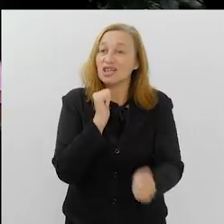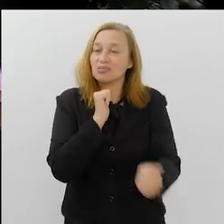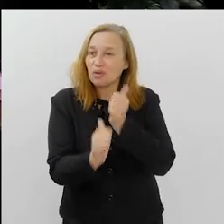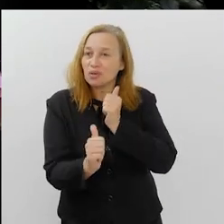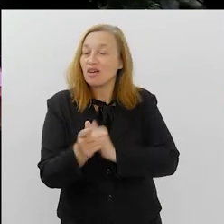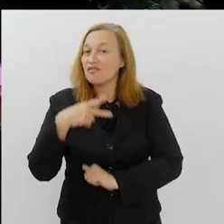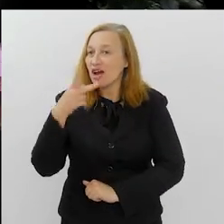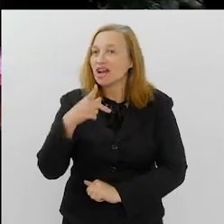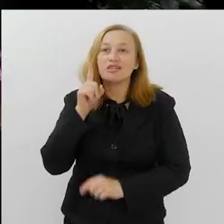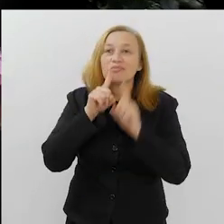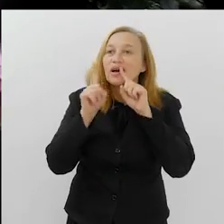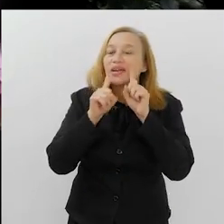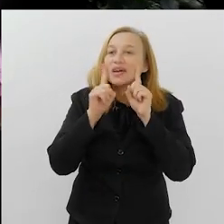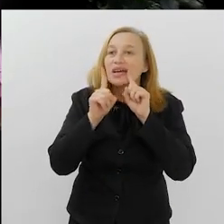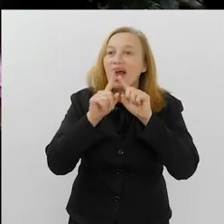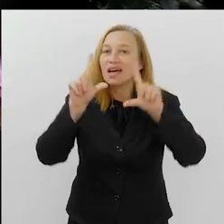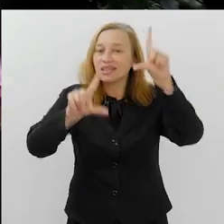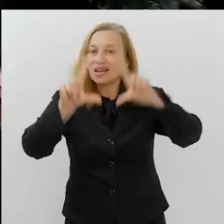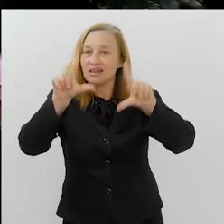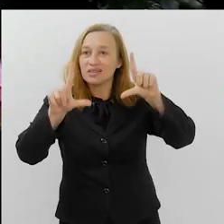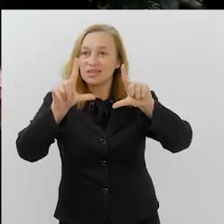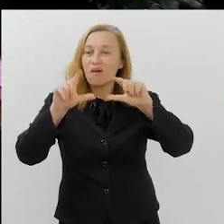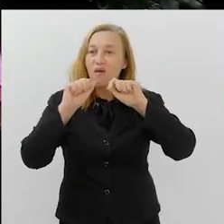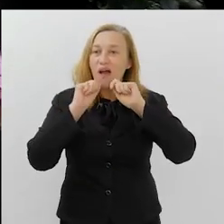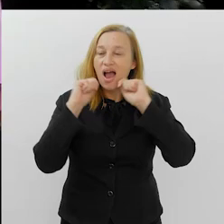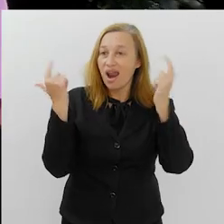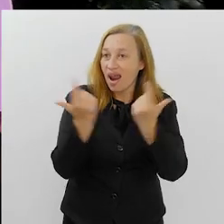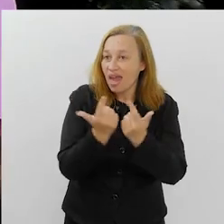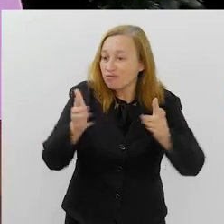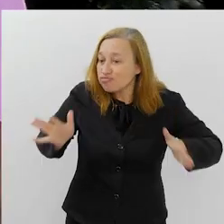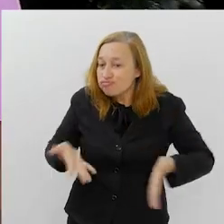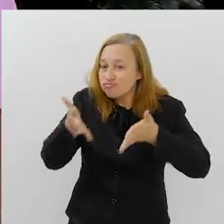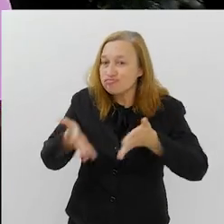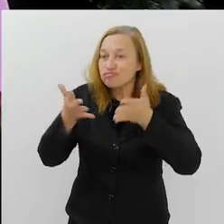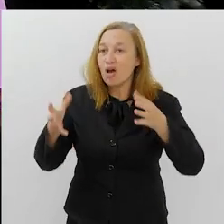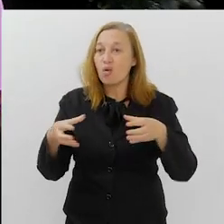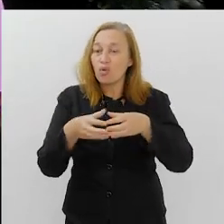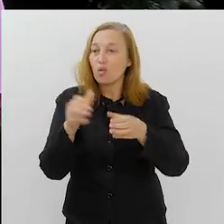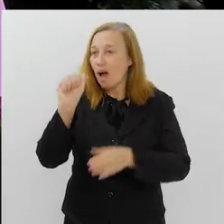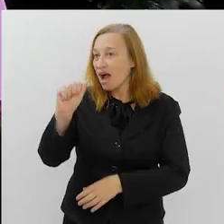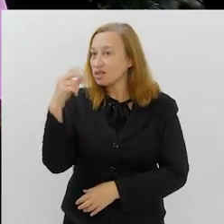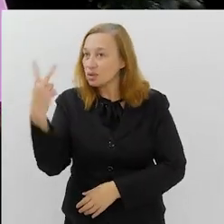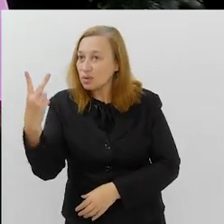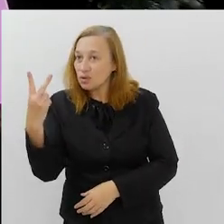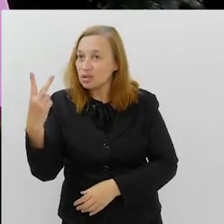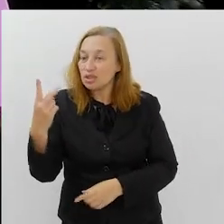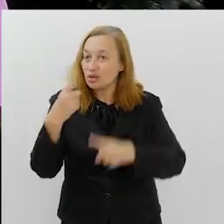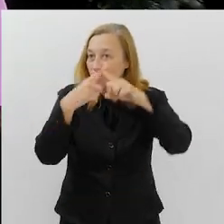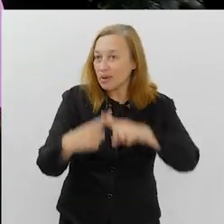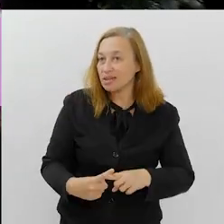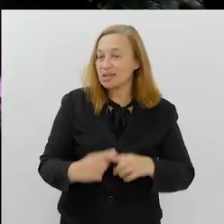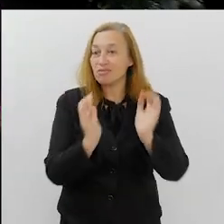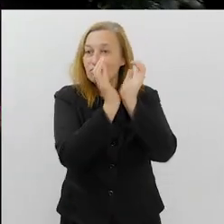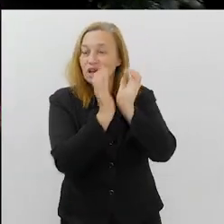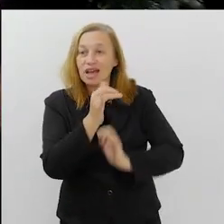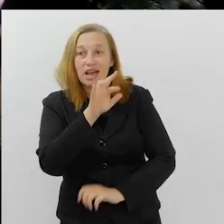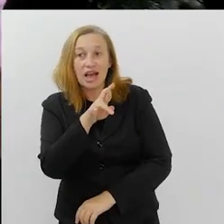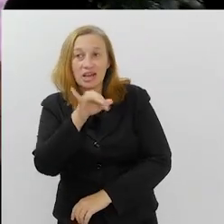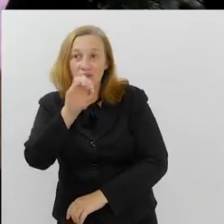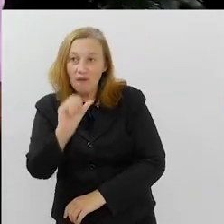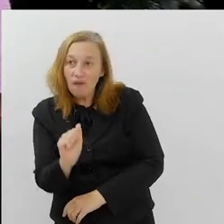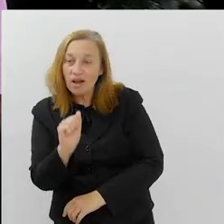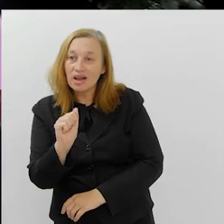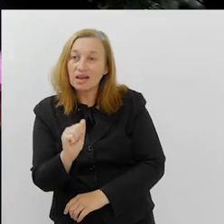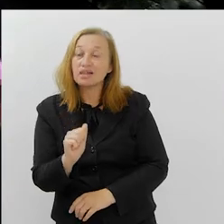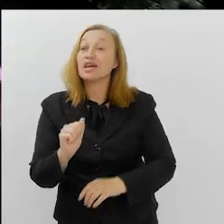Maricá, as transmissões que a TV Alerj fez, o incentivo à Série A2, né? Do Campeonato Carioca, Reinaldo,